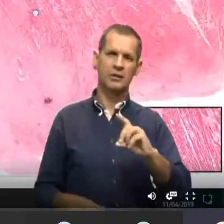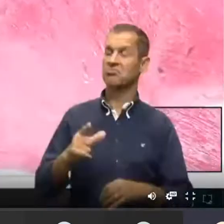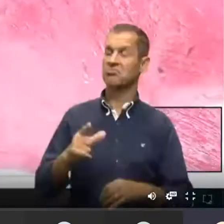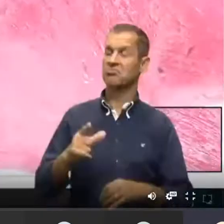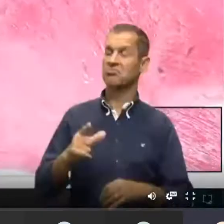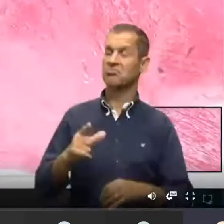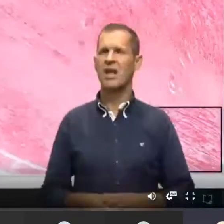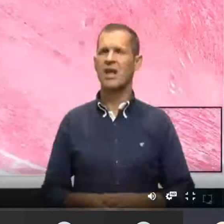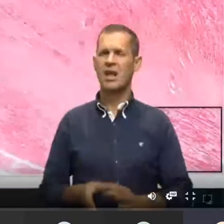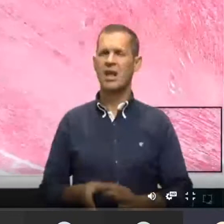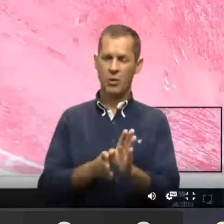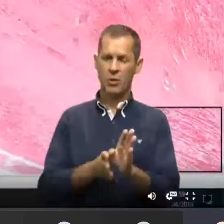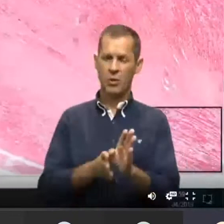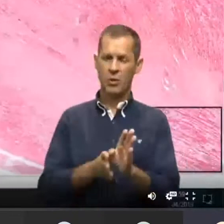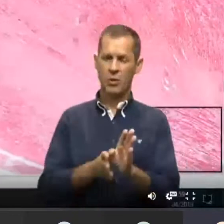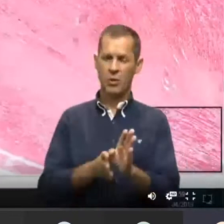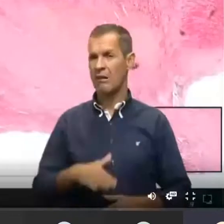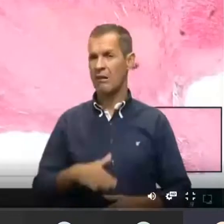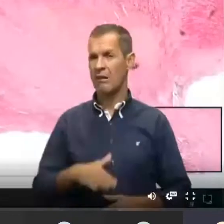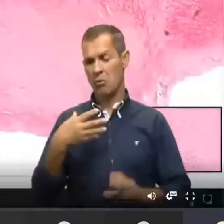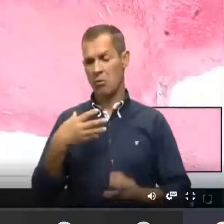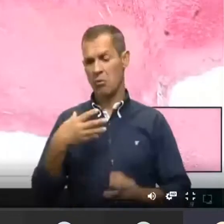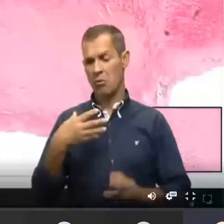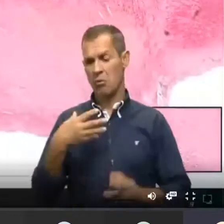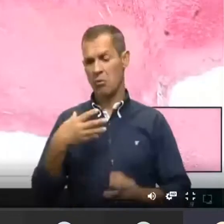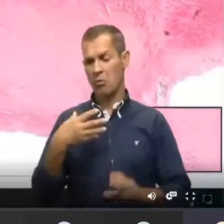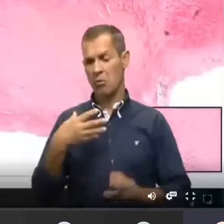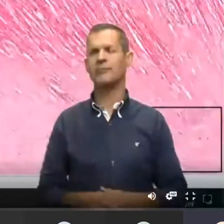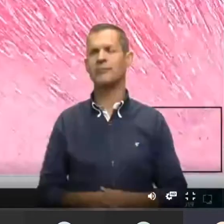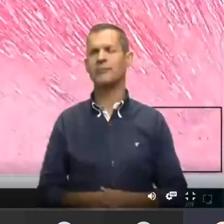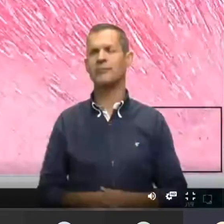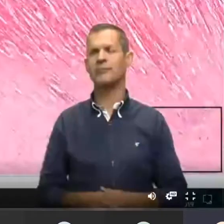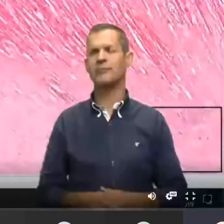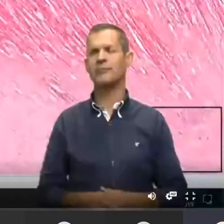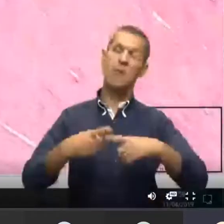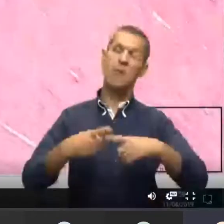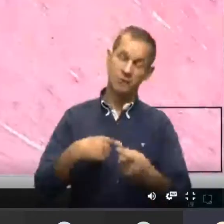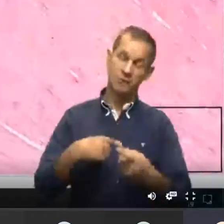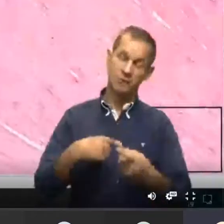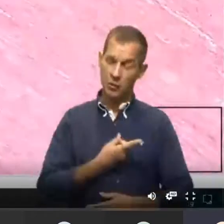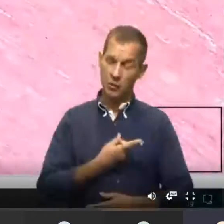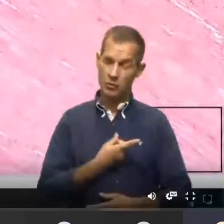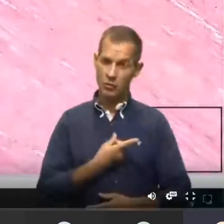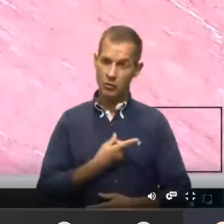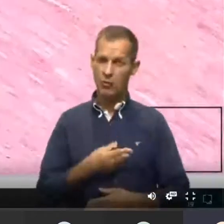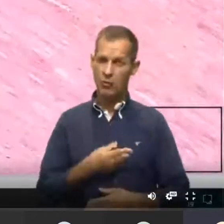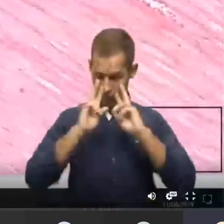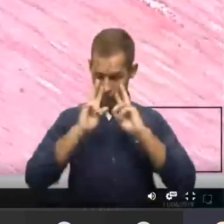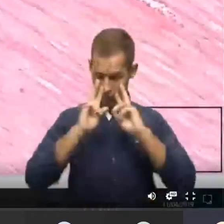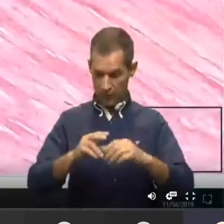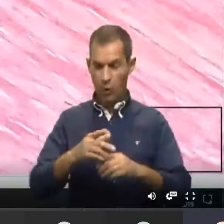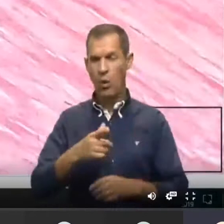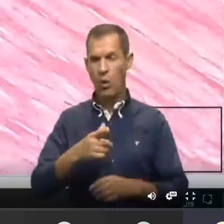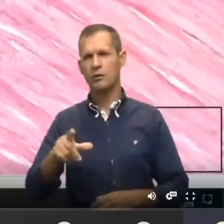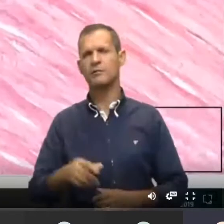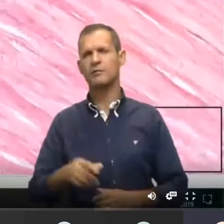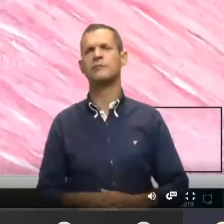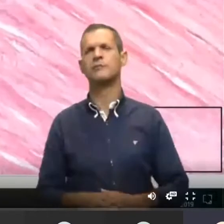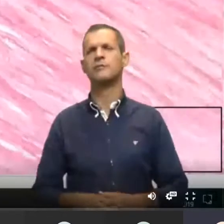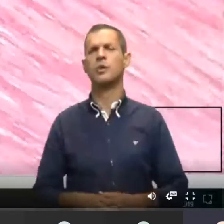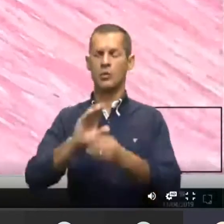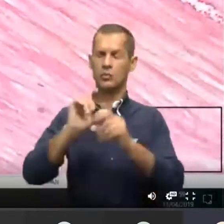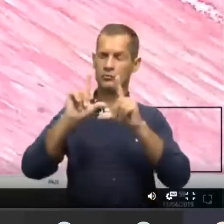há indicadores necróticos nessa parte, nessa lâmina, ok? Então, vamos mais uma vez dar mais uma olhada aqui